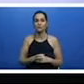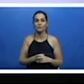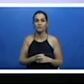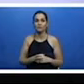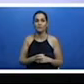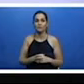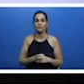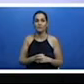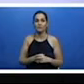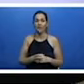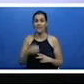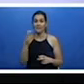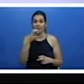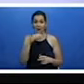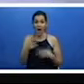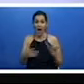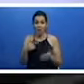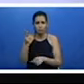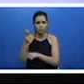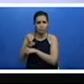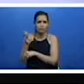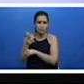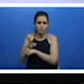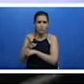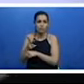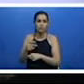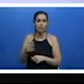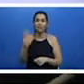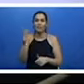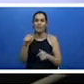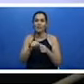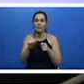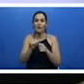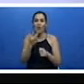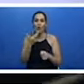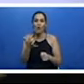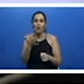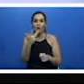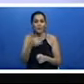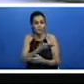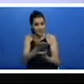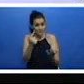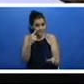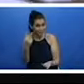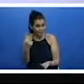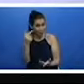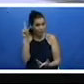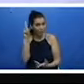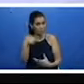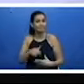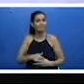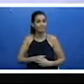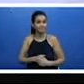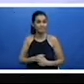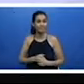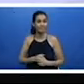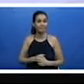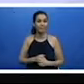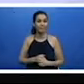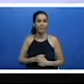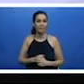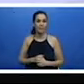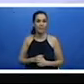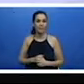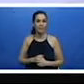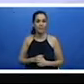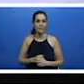um pouquinho acelerado, ele já fez bonitinho, coloridinho para as crianças. Menos a última,